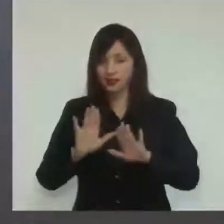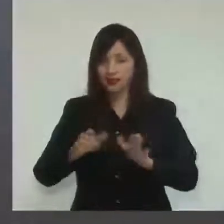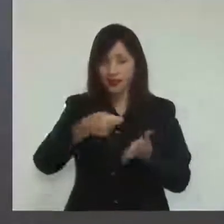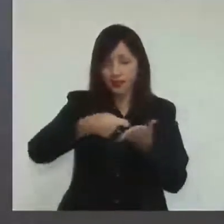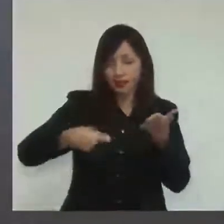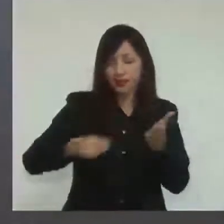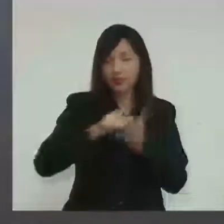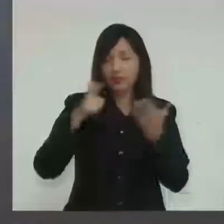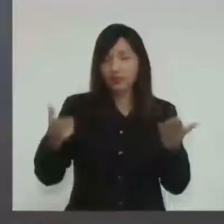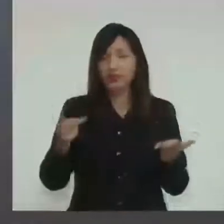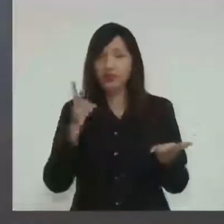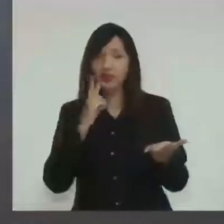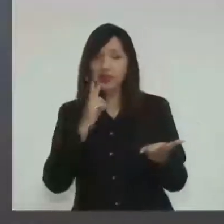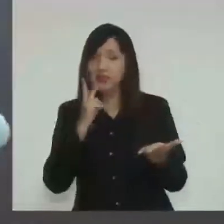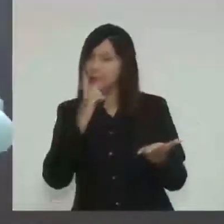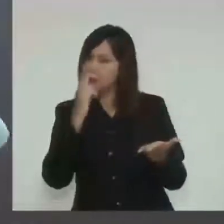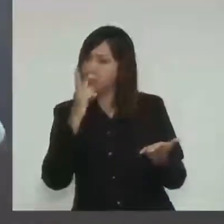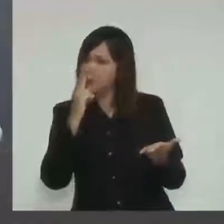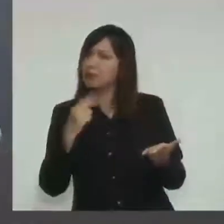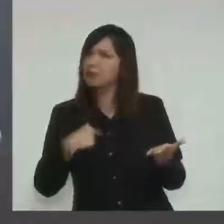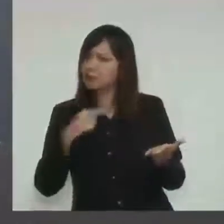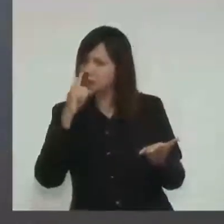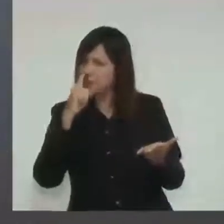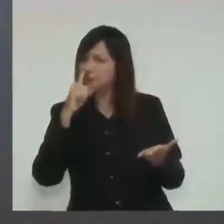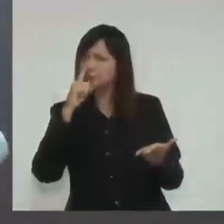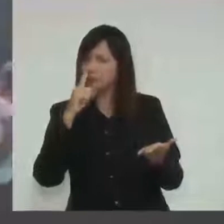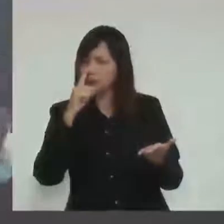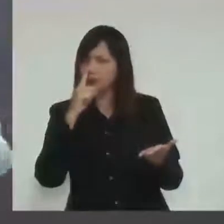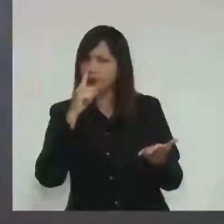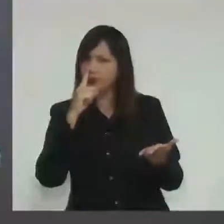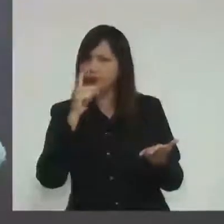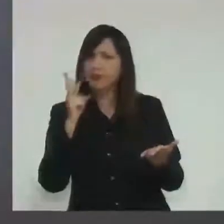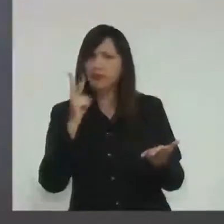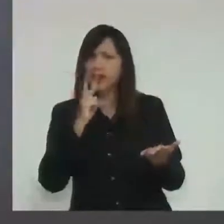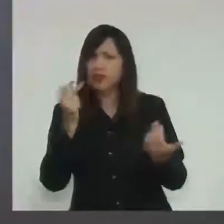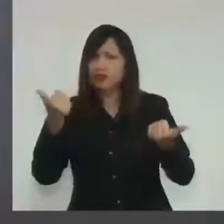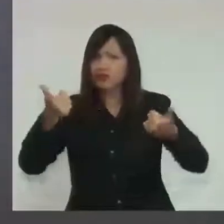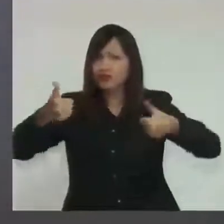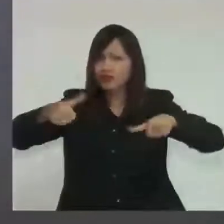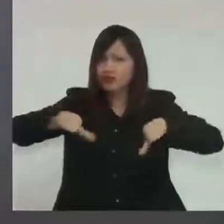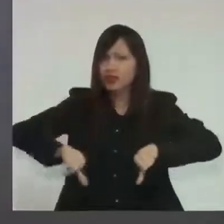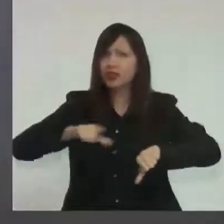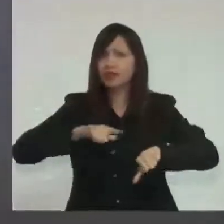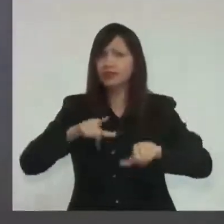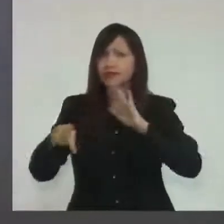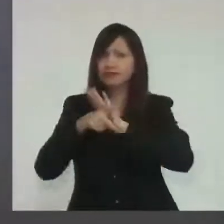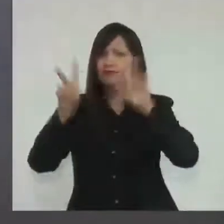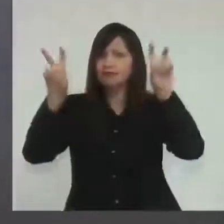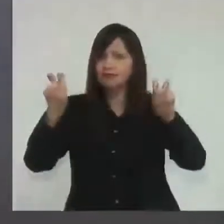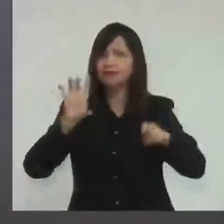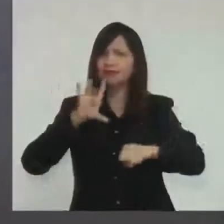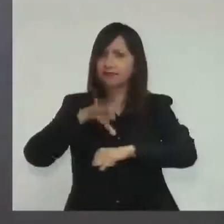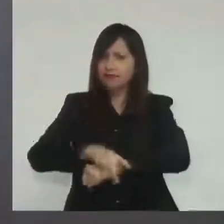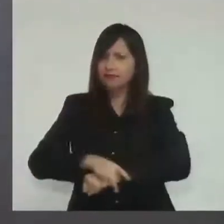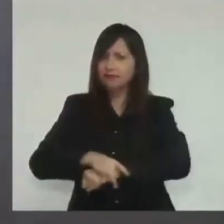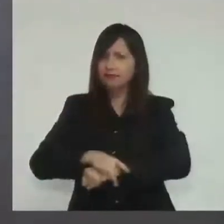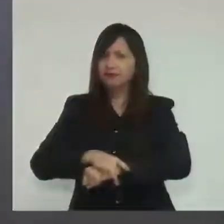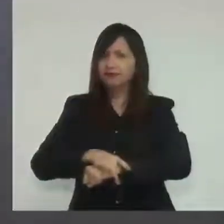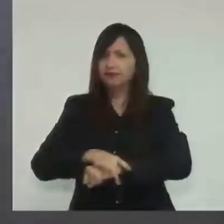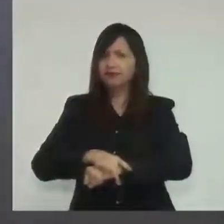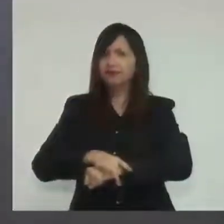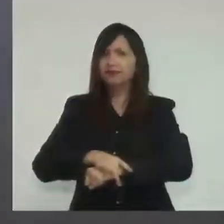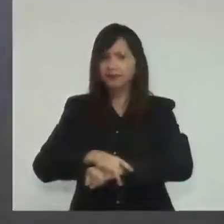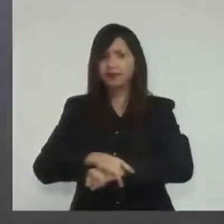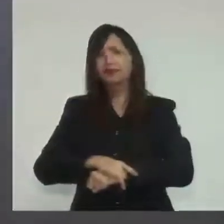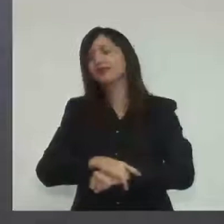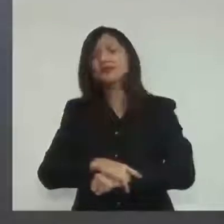de Vinhedo me parece grave. Vinhedo está despencando nos índices de segurança. Tá certo?